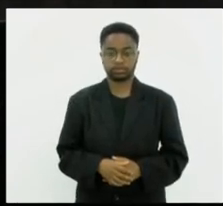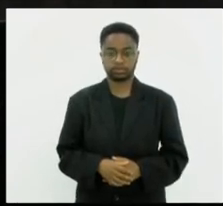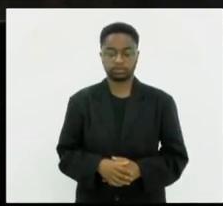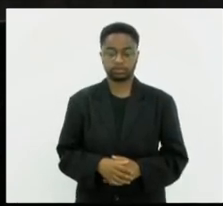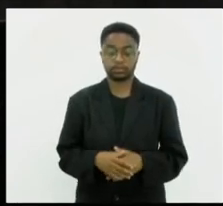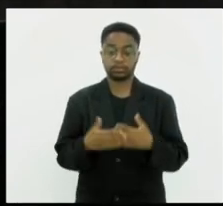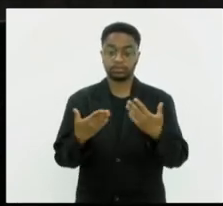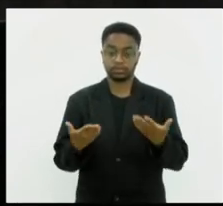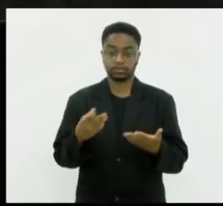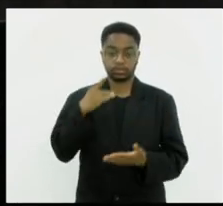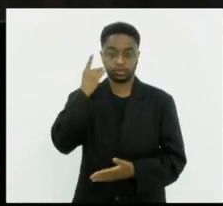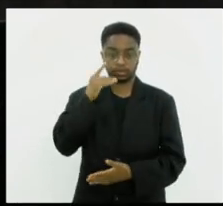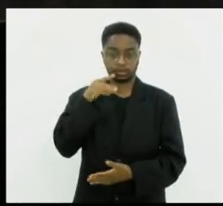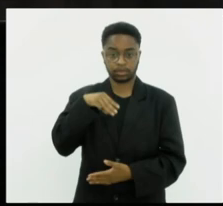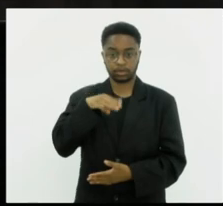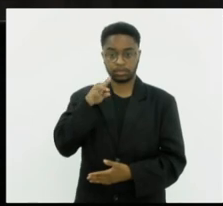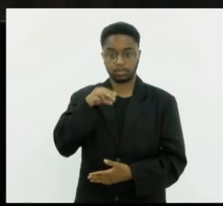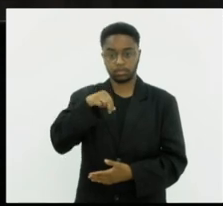Deputado Munir,